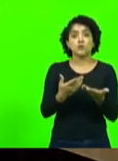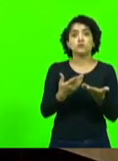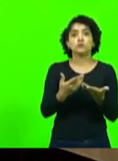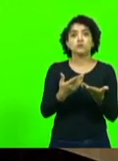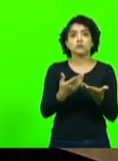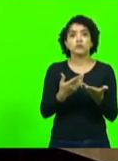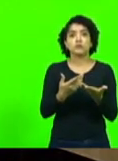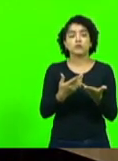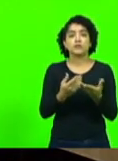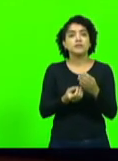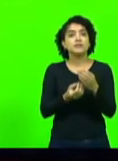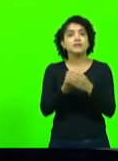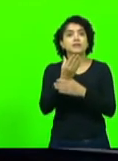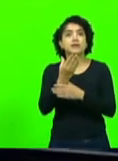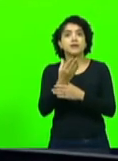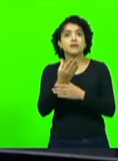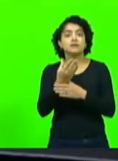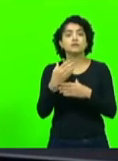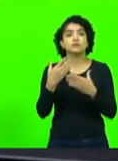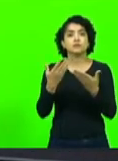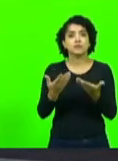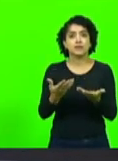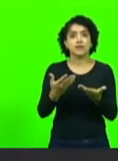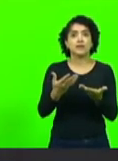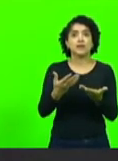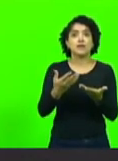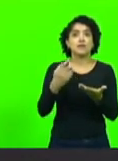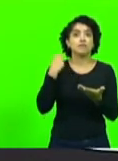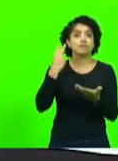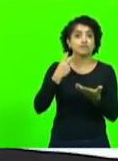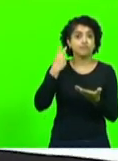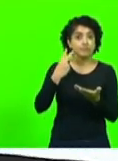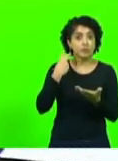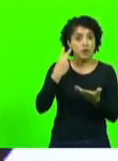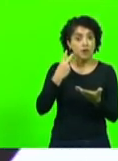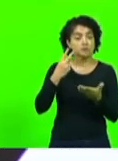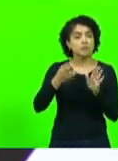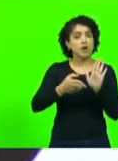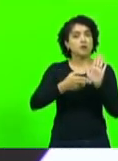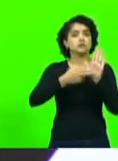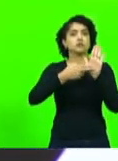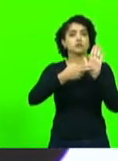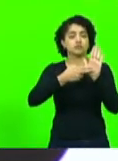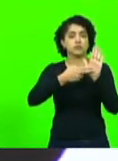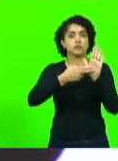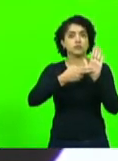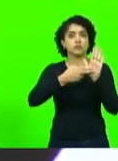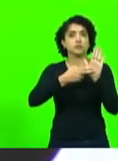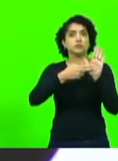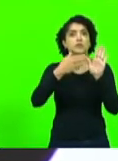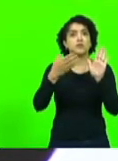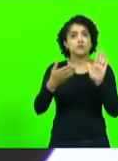instituído o distrito do Grande Garcia. Na época, o vereador Brás Roncalho assumiu essa intendência e foi um